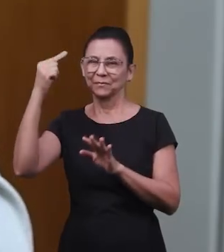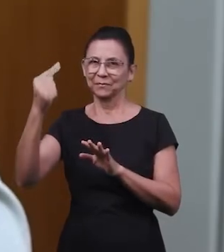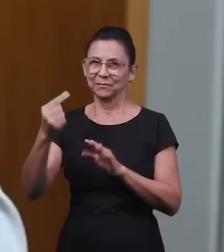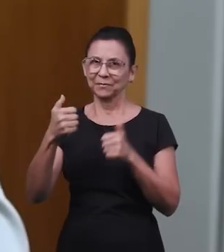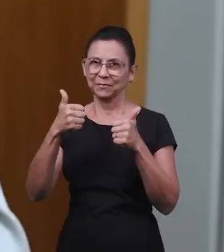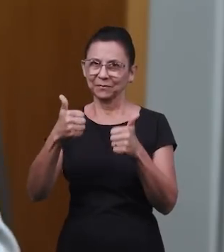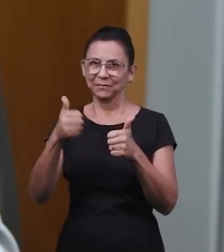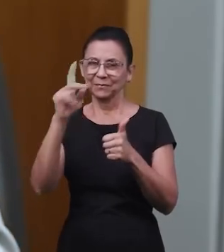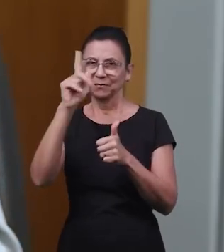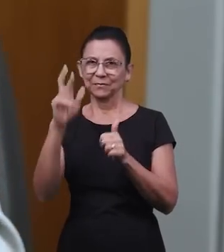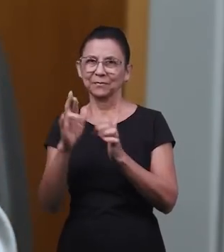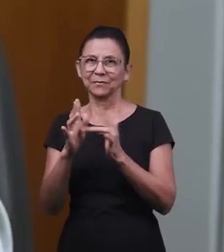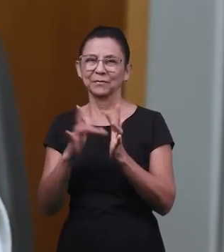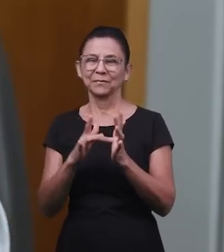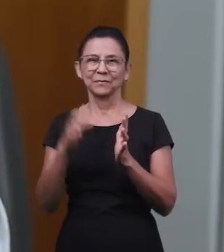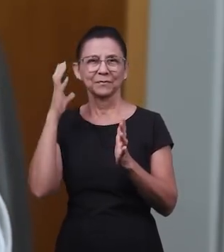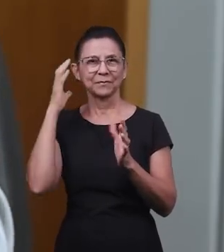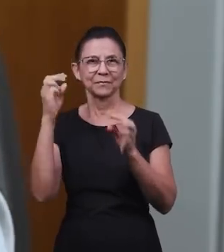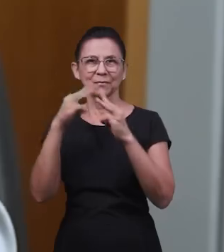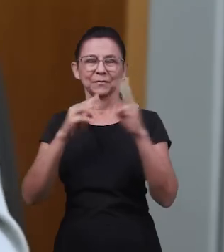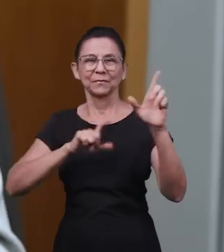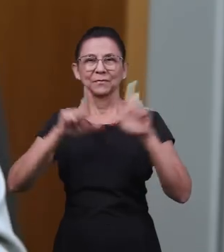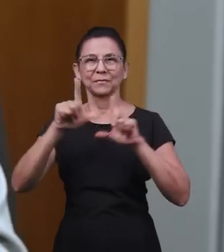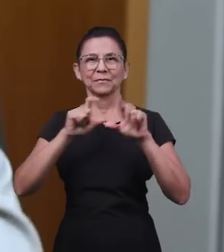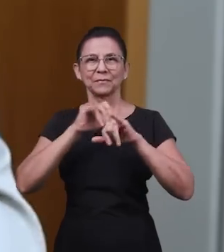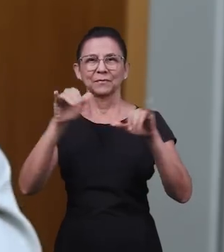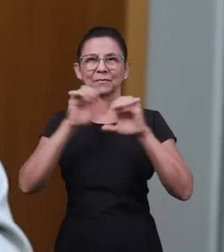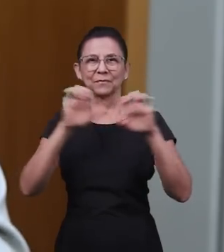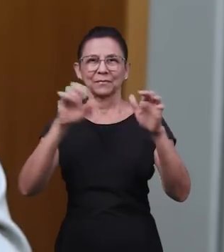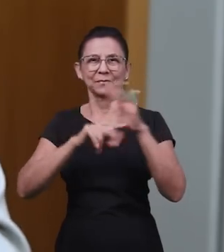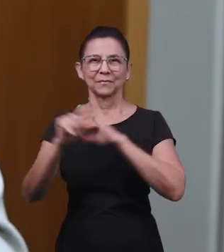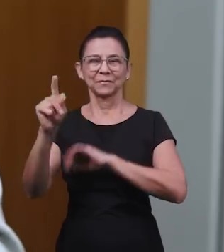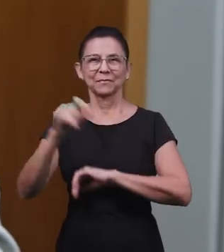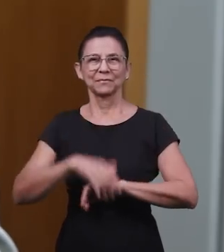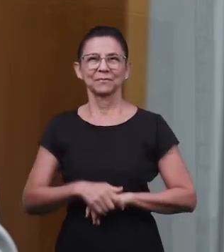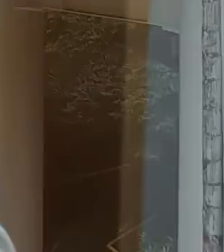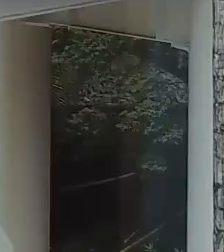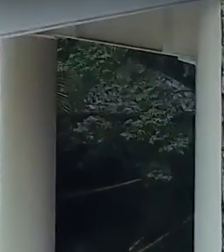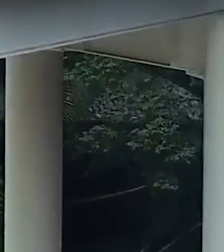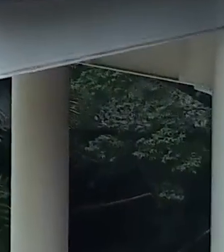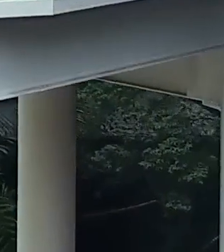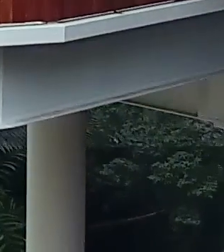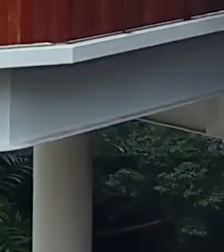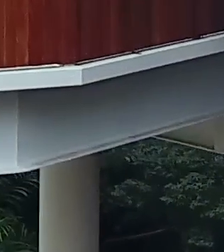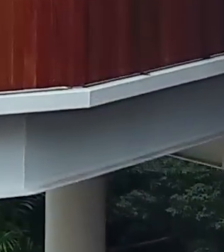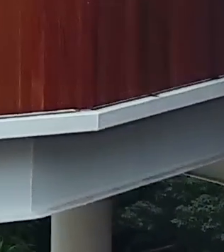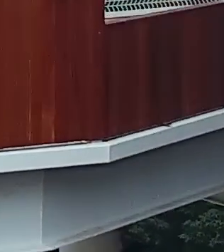A paz do Senhor Jesus. Rádio e TV Manaim juntas, anunciando o Evangelho Eterno.